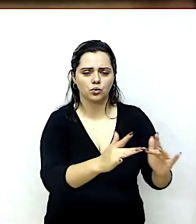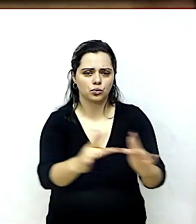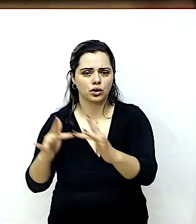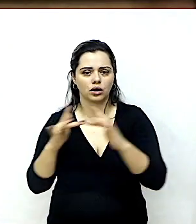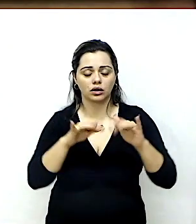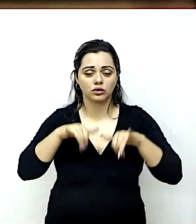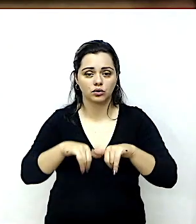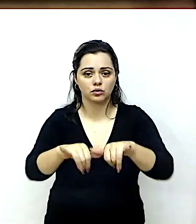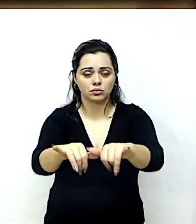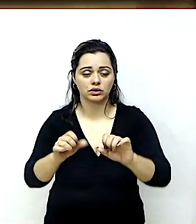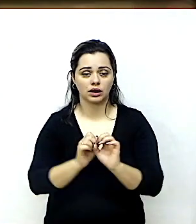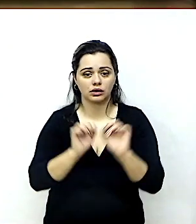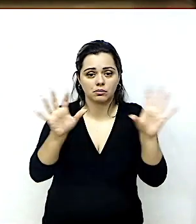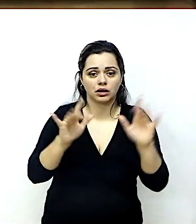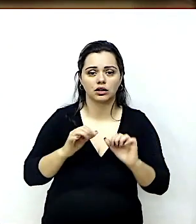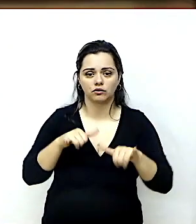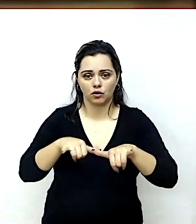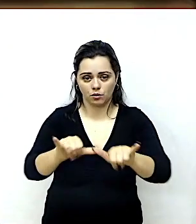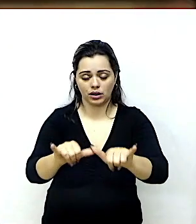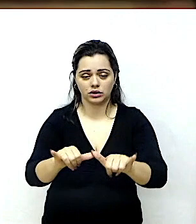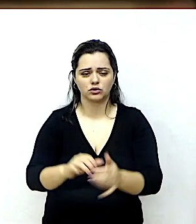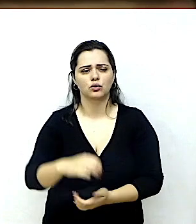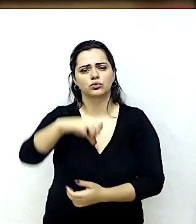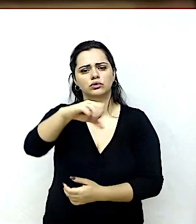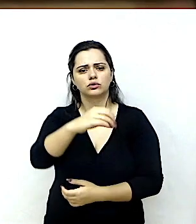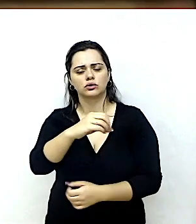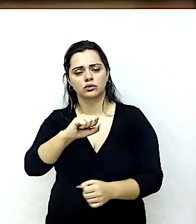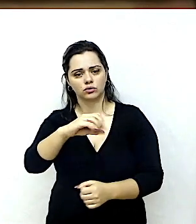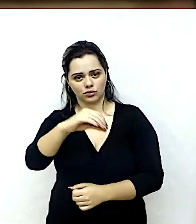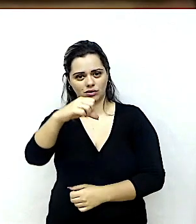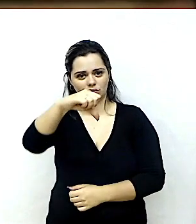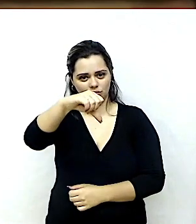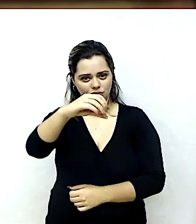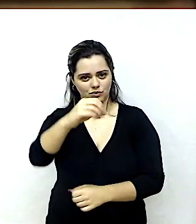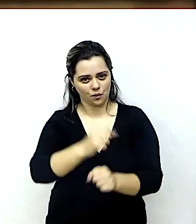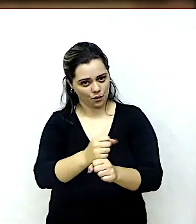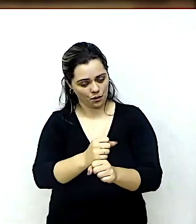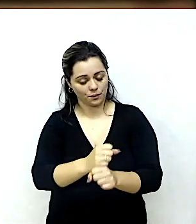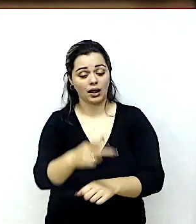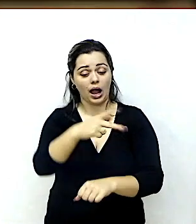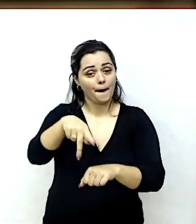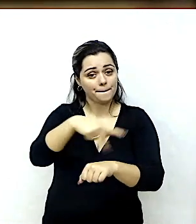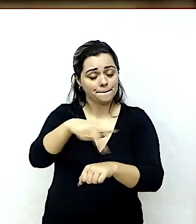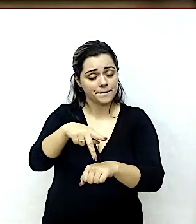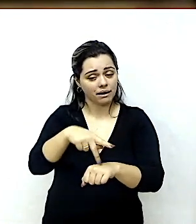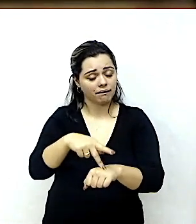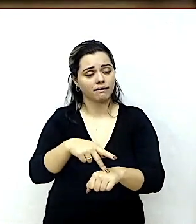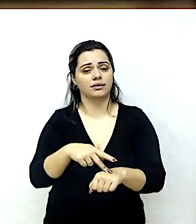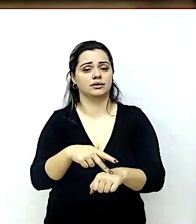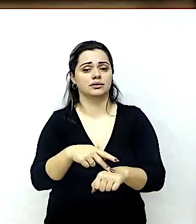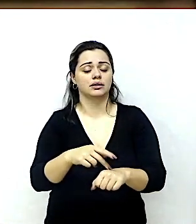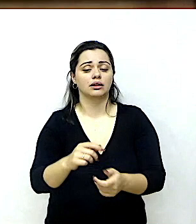e de livre começa ao longo dos anos a partir dos anos 90 a com países p e da comunidade Andina